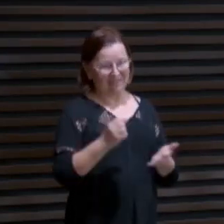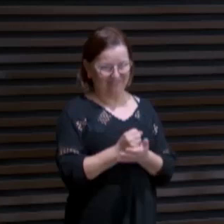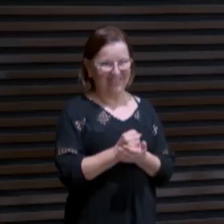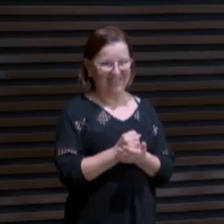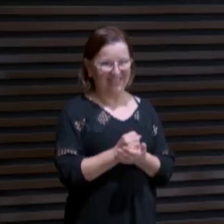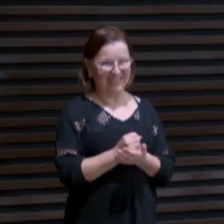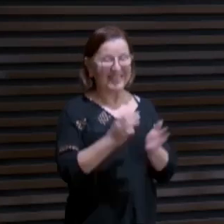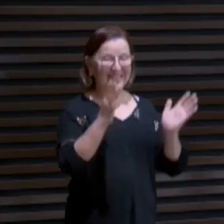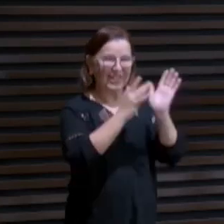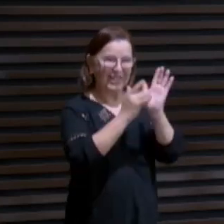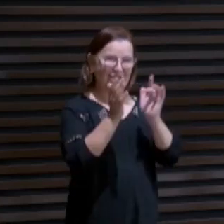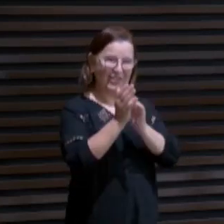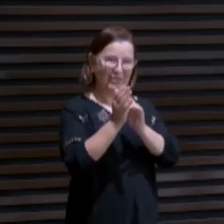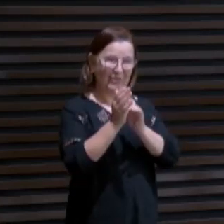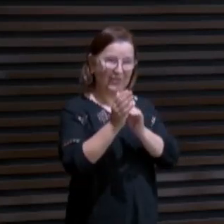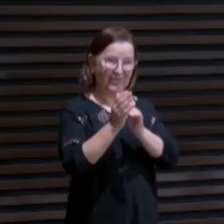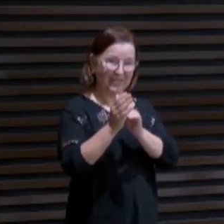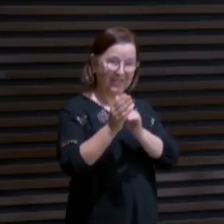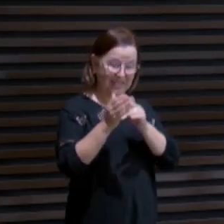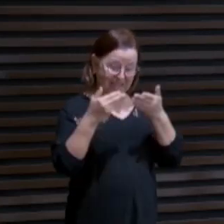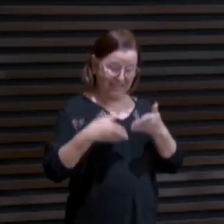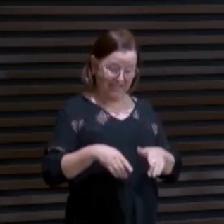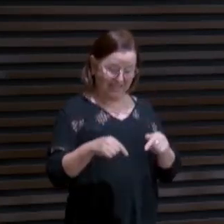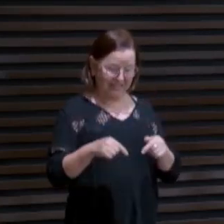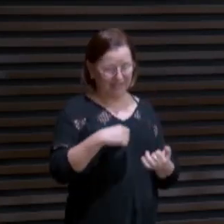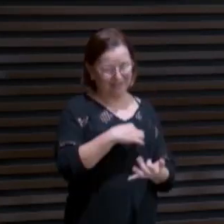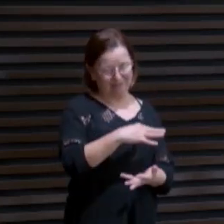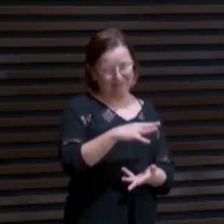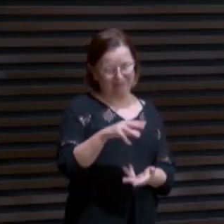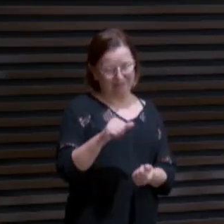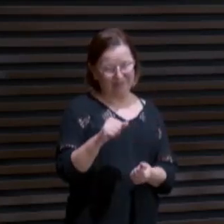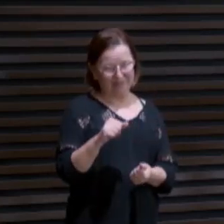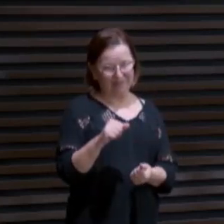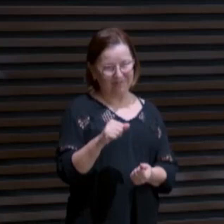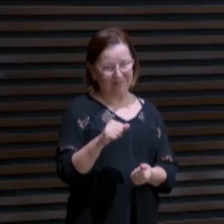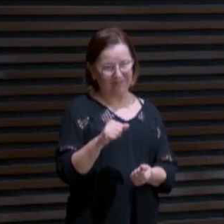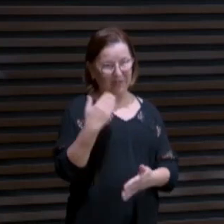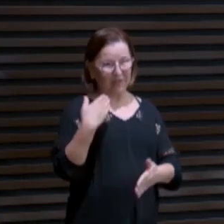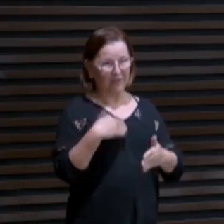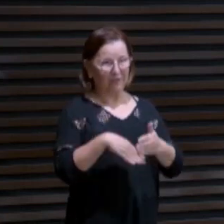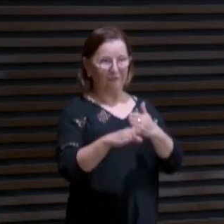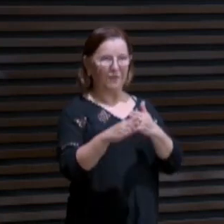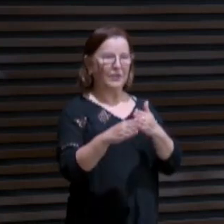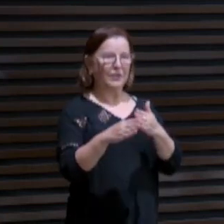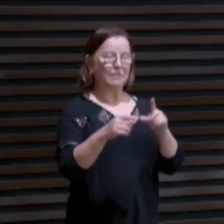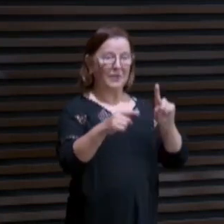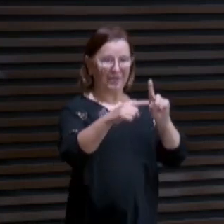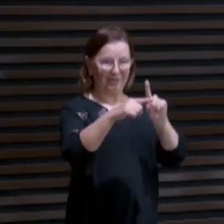se encarnasse, que o Filho fosse para a cruz, que